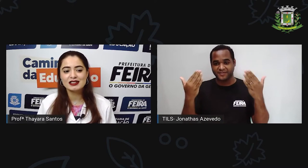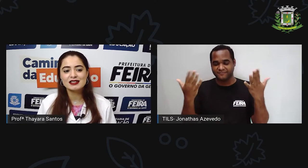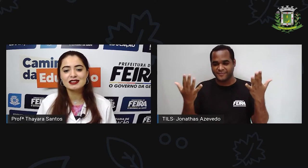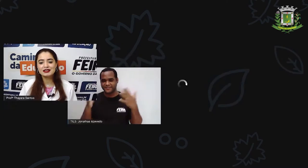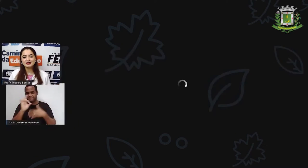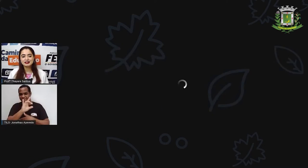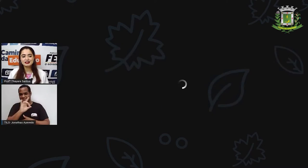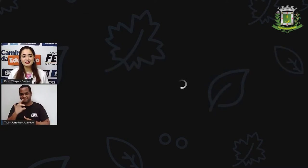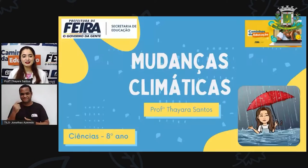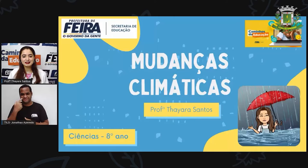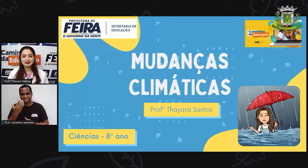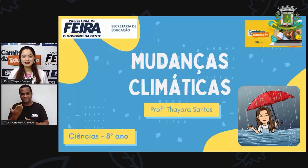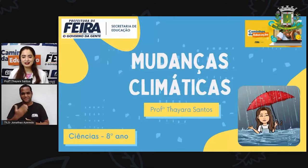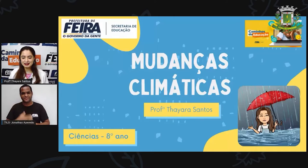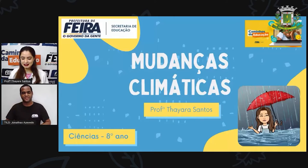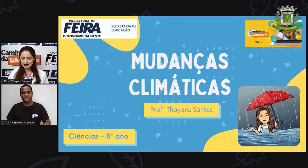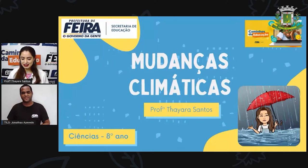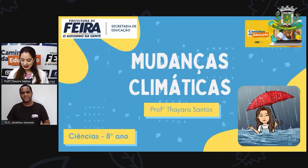vocês.